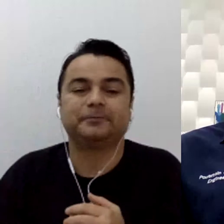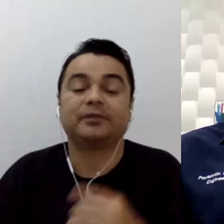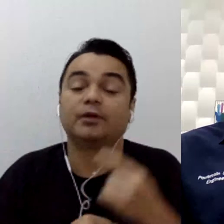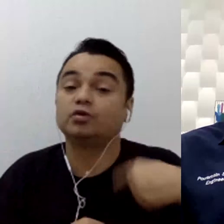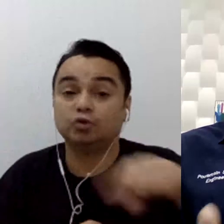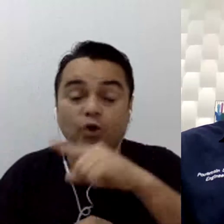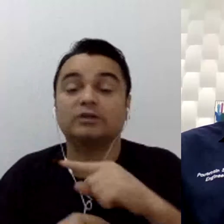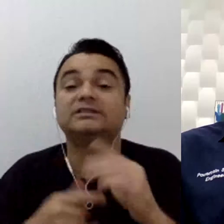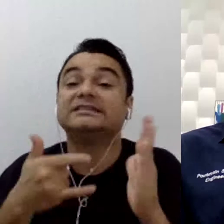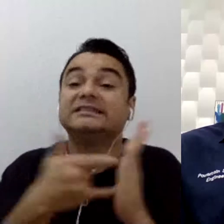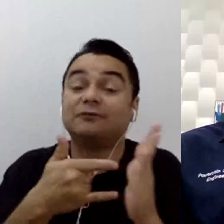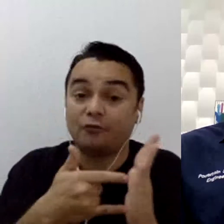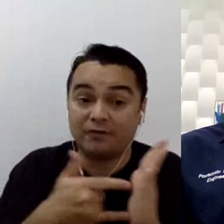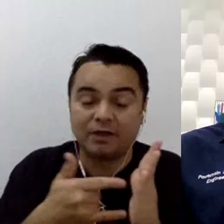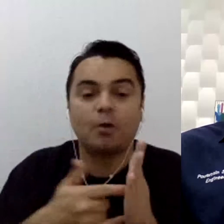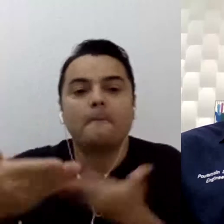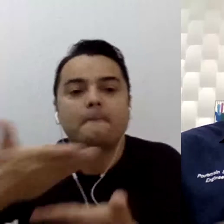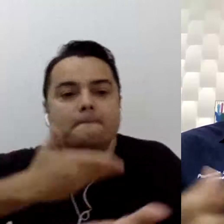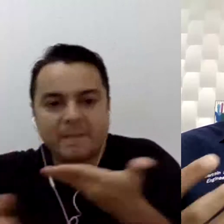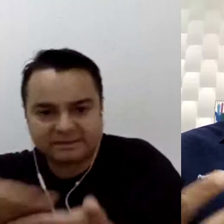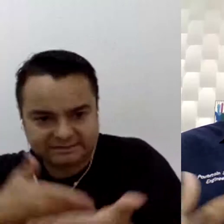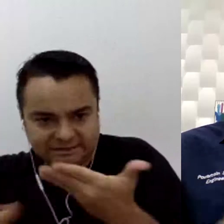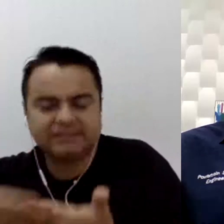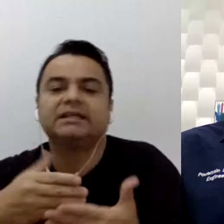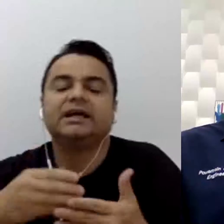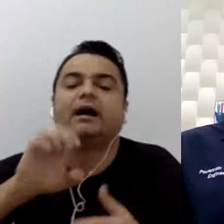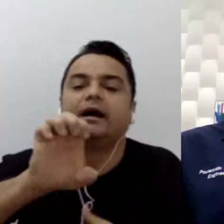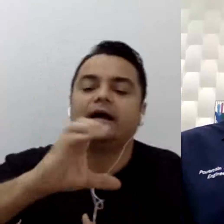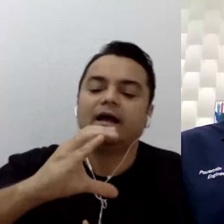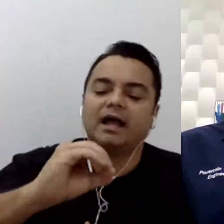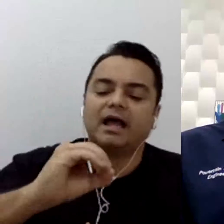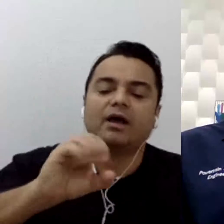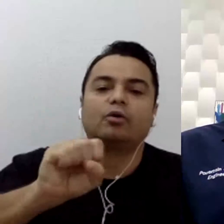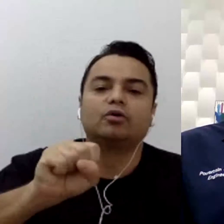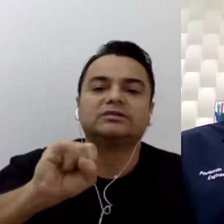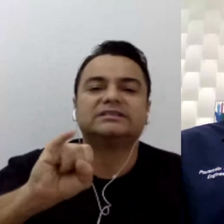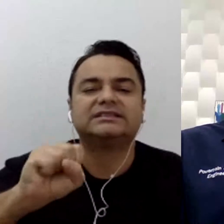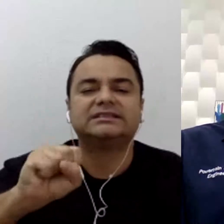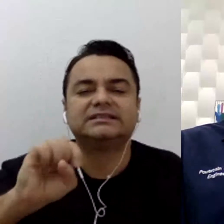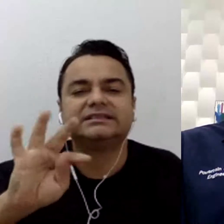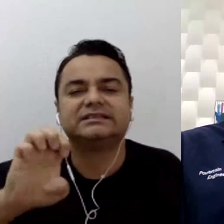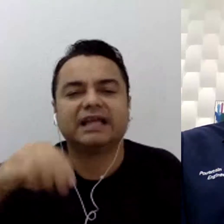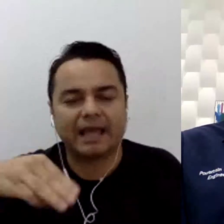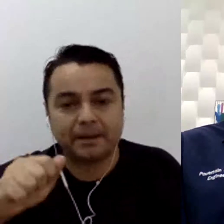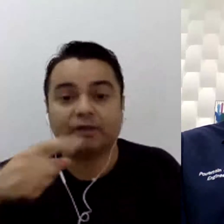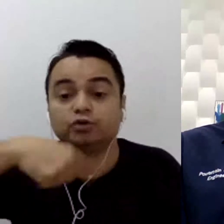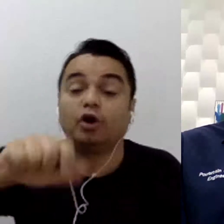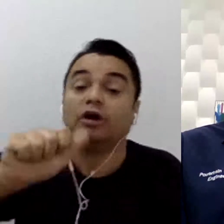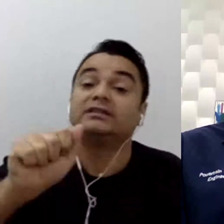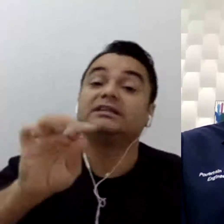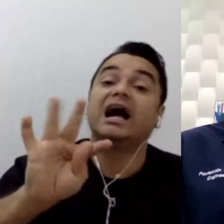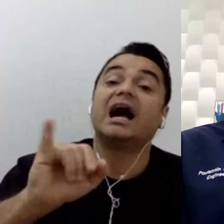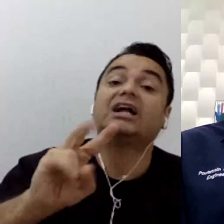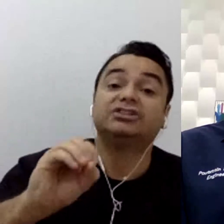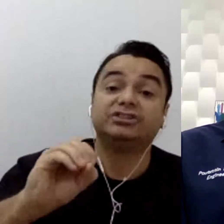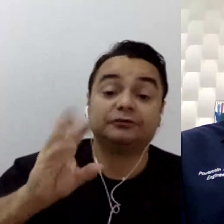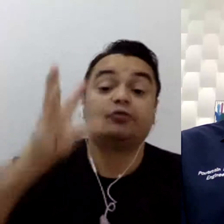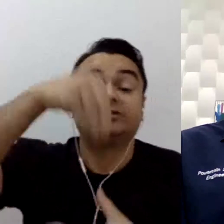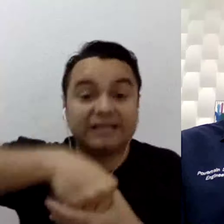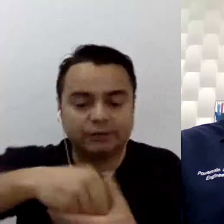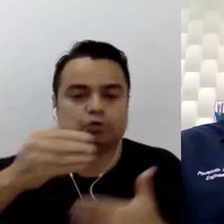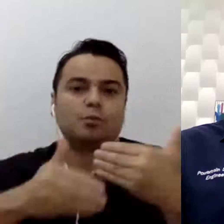estamos desenvolvendo parcerias, né, desse ecossistema para que a gente esteja ativo dentro desse processo.